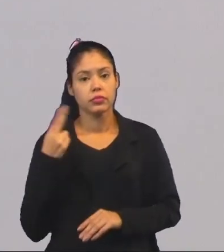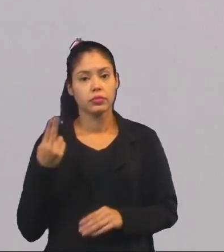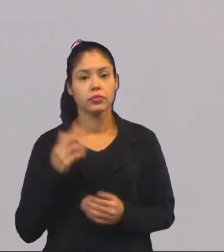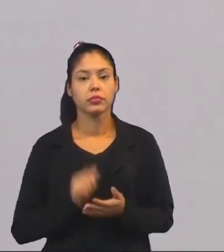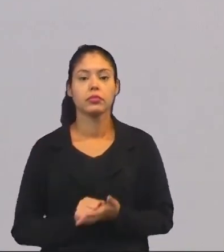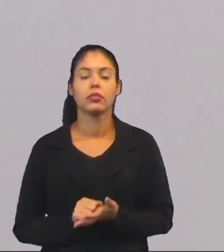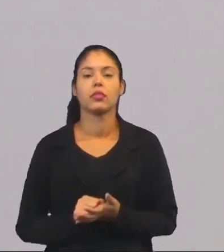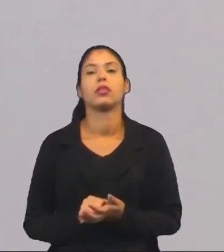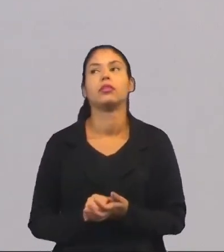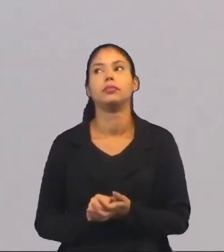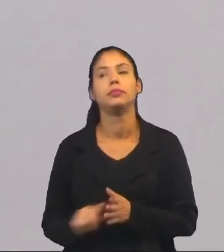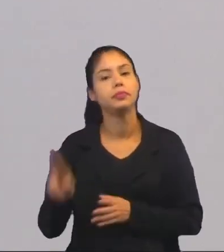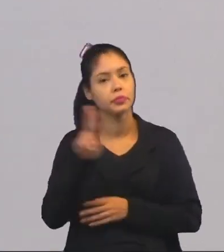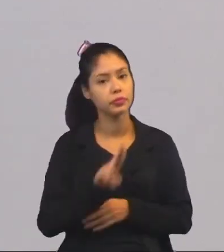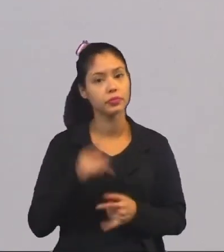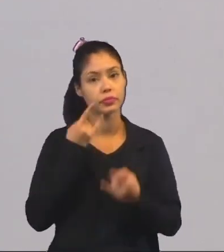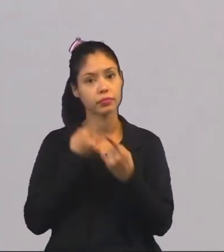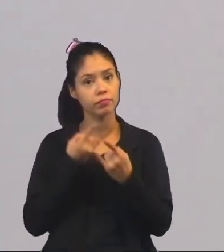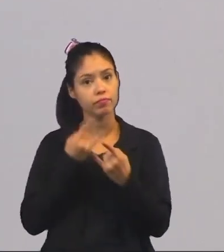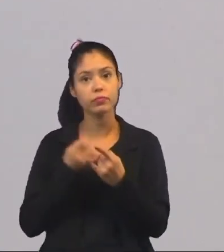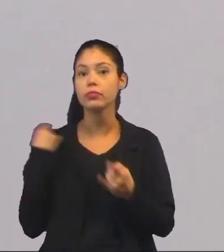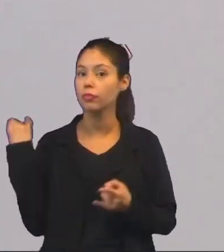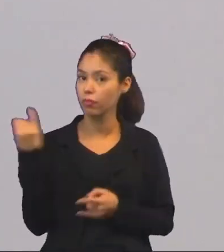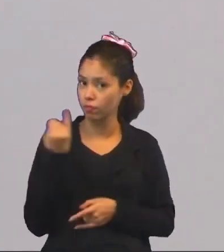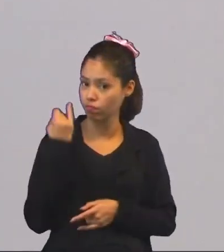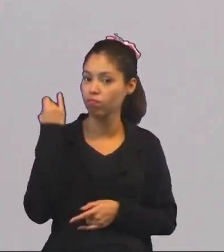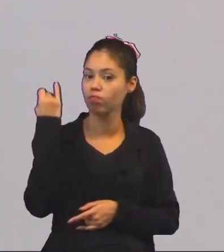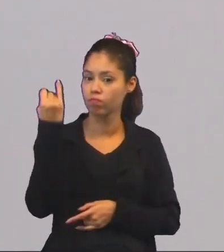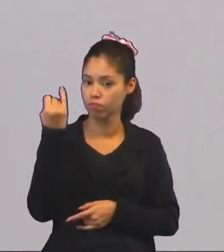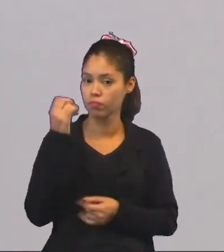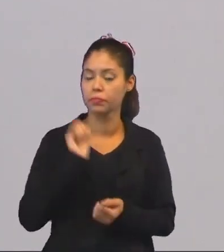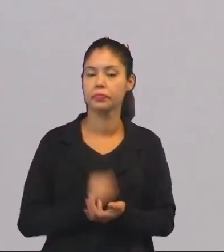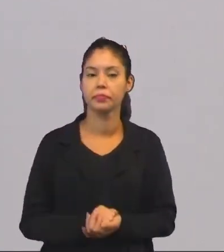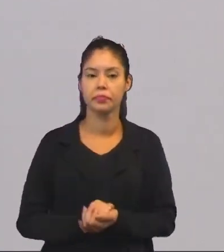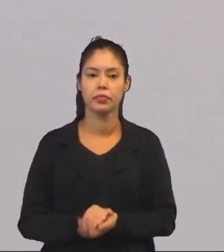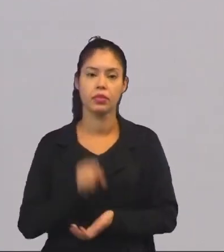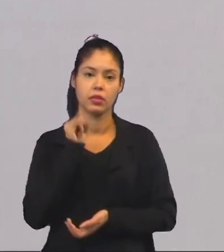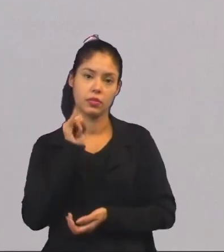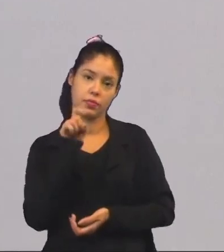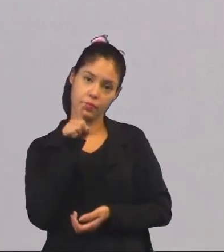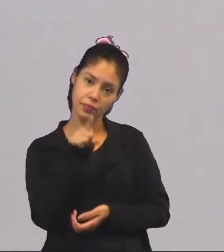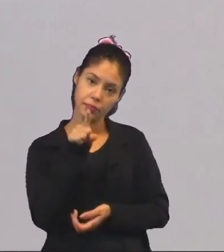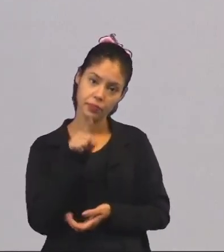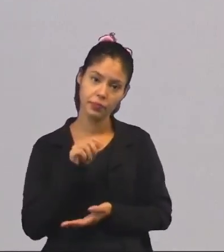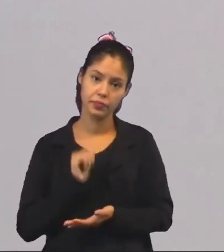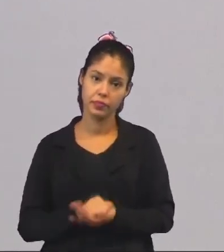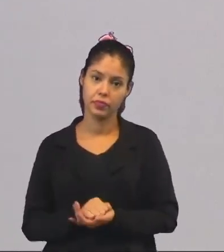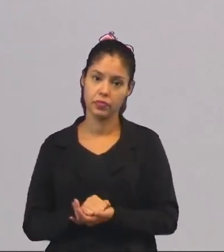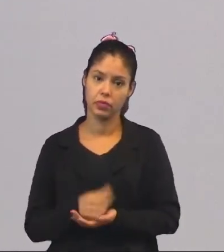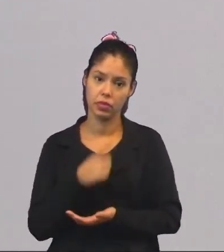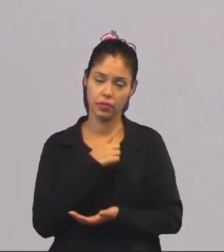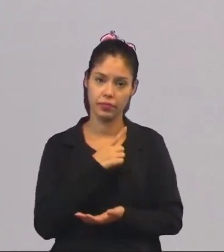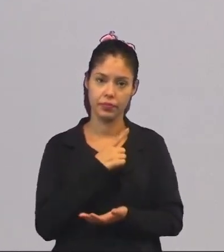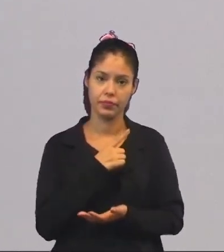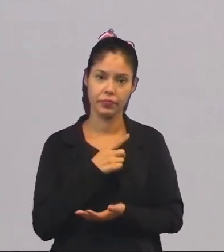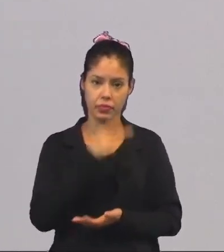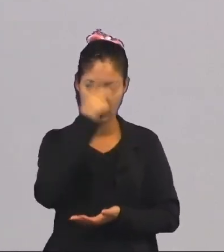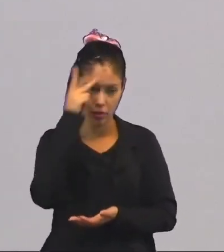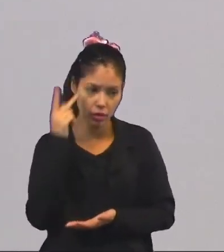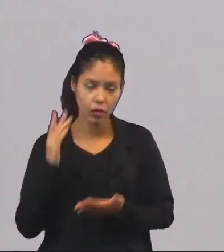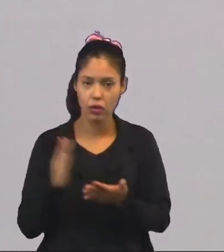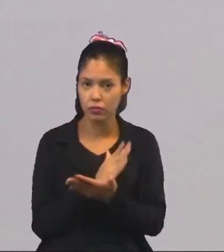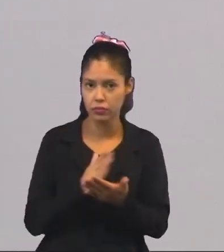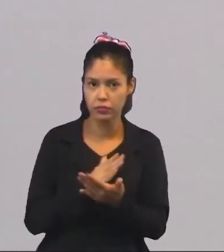seja, o uso da camisinha é o principal, E se você, a